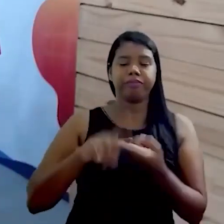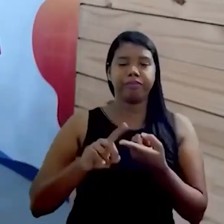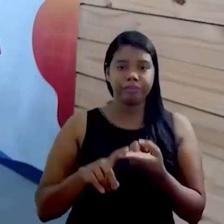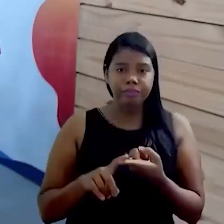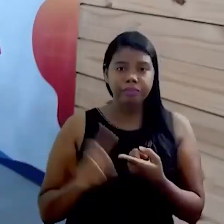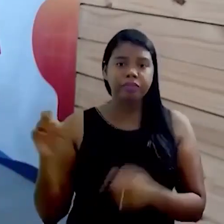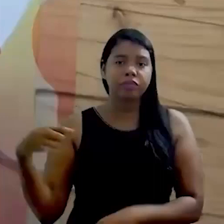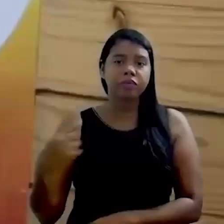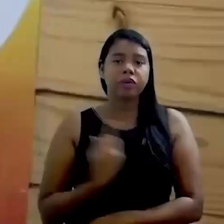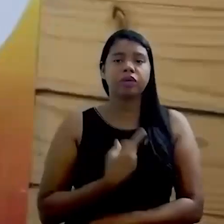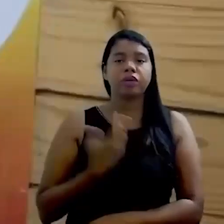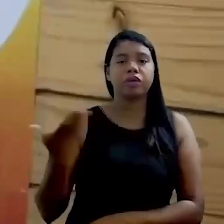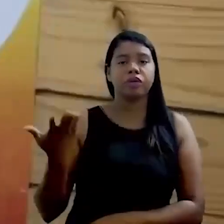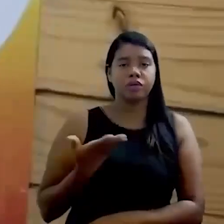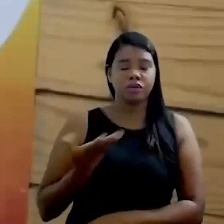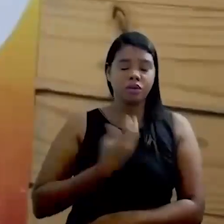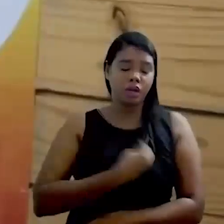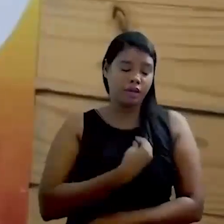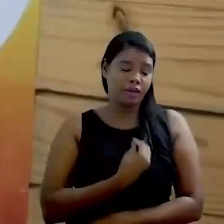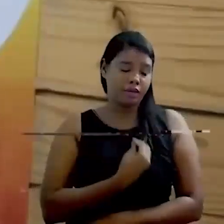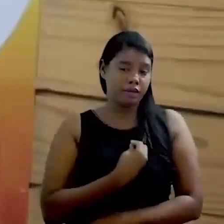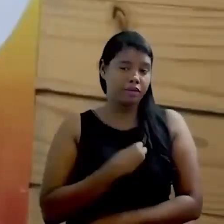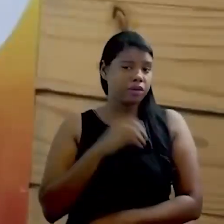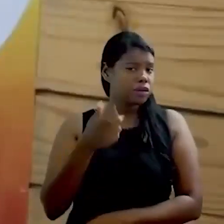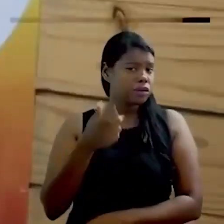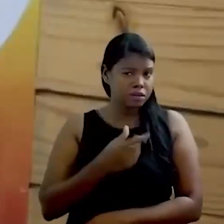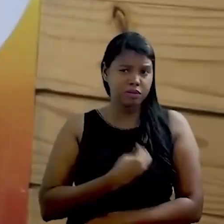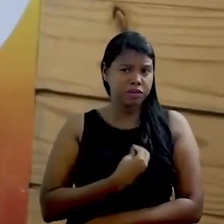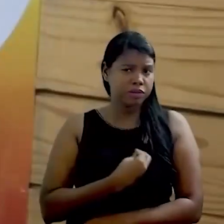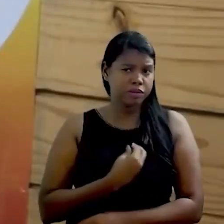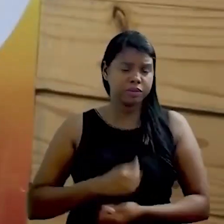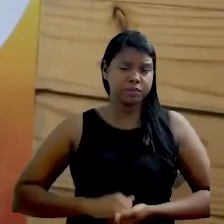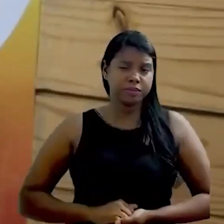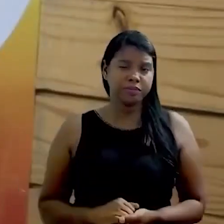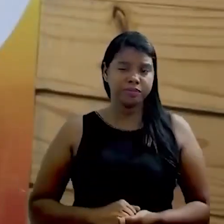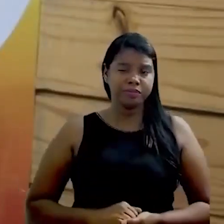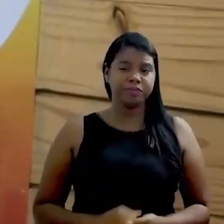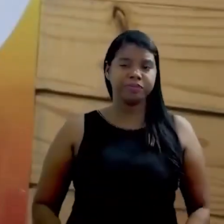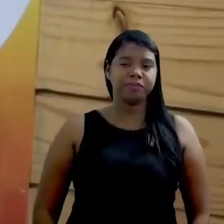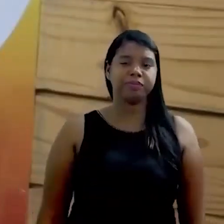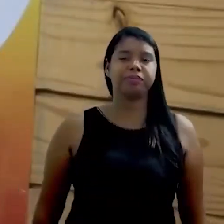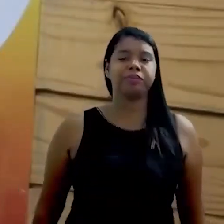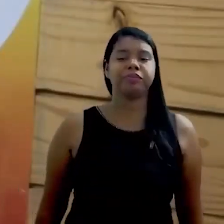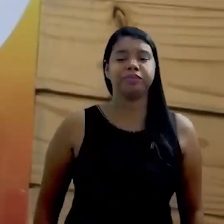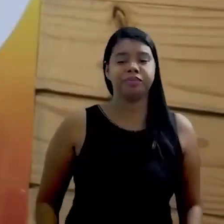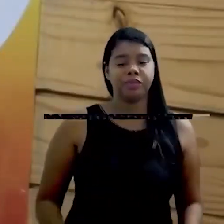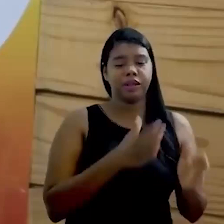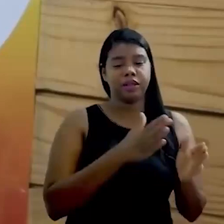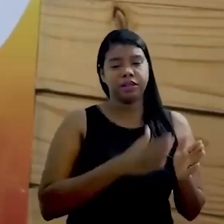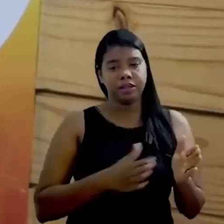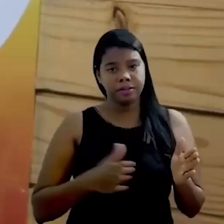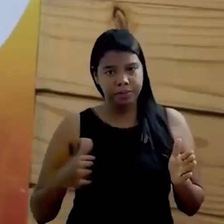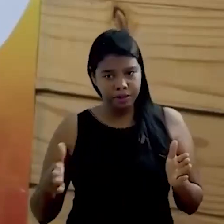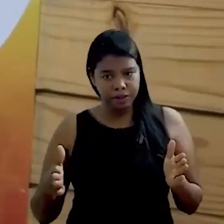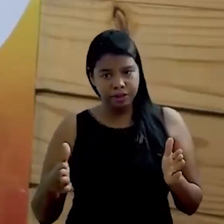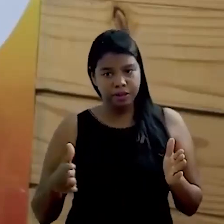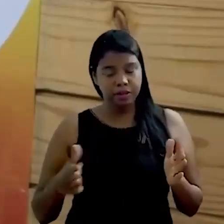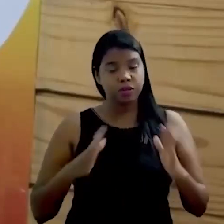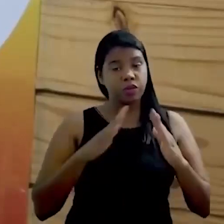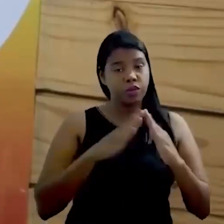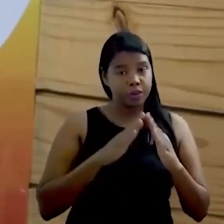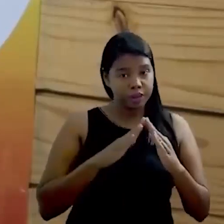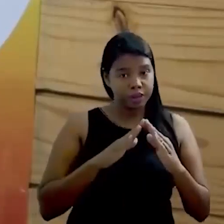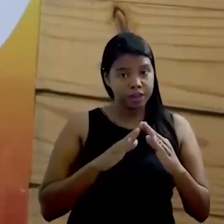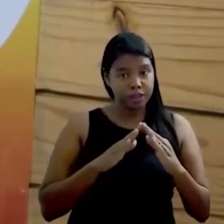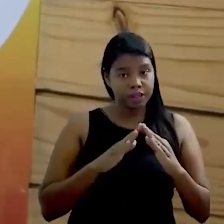disso, a gente quer viver o que a gente não viveu, né? Esse período que a gente ficou dentro de casa, a gente agora